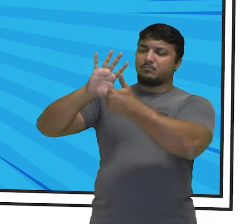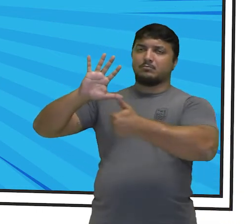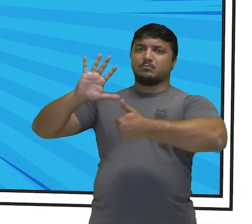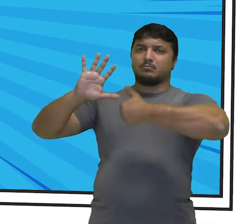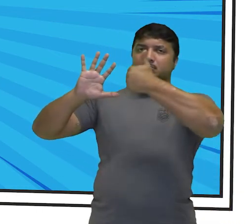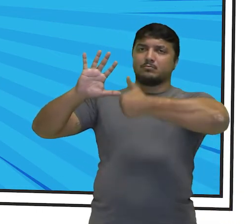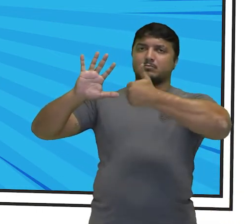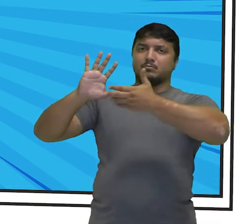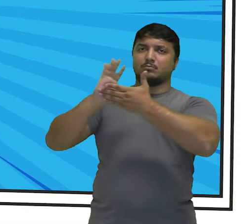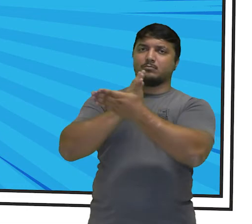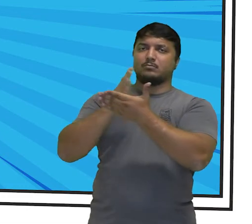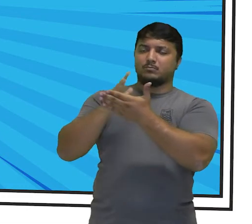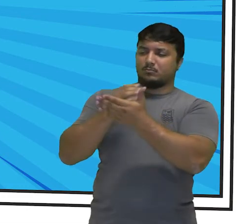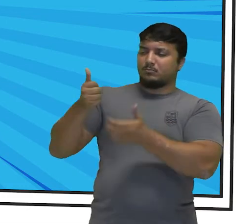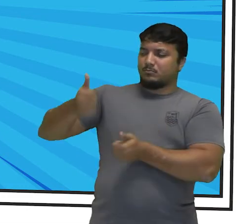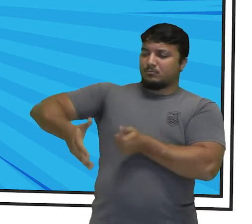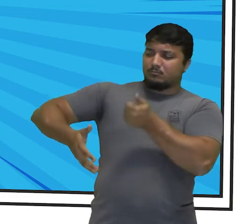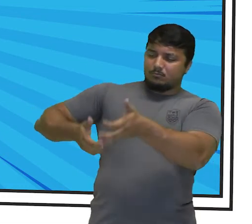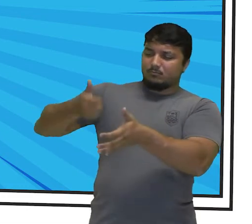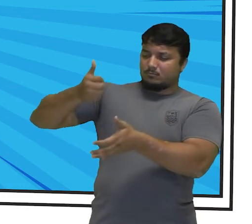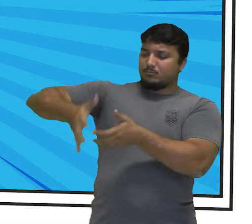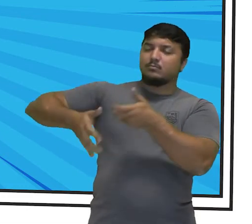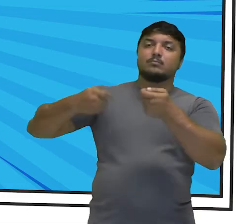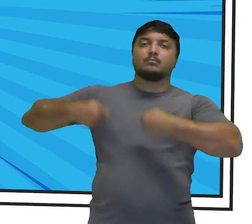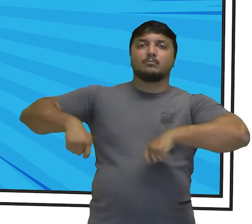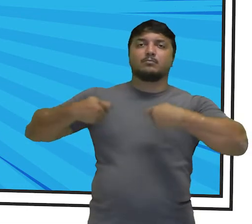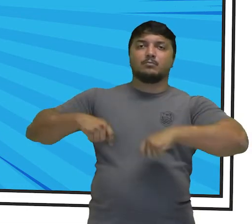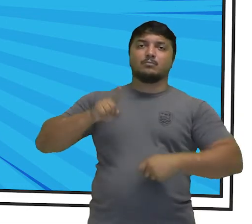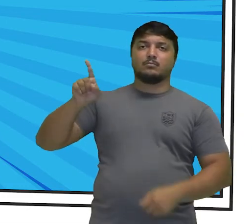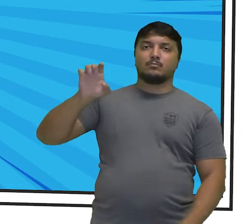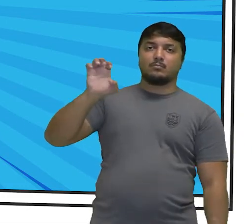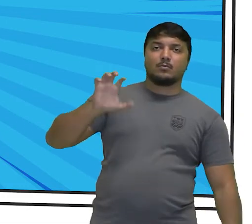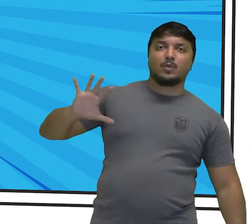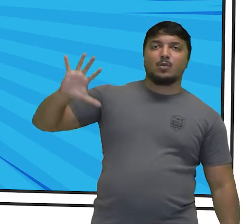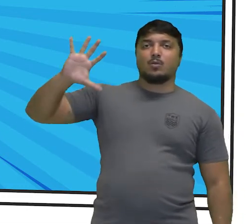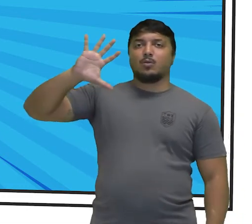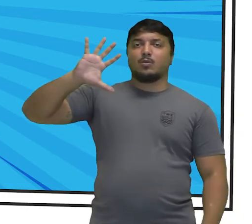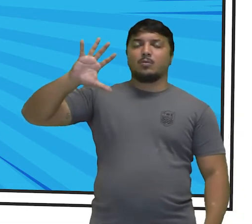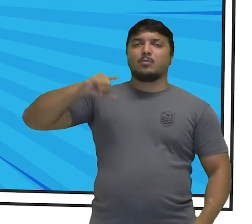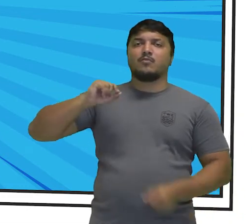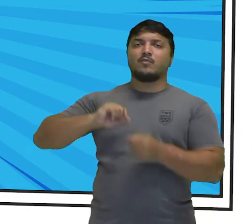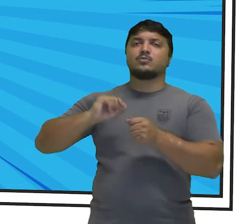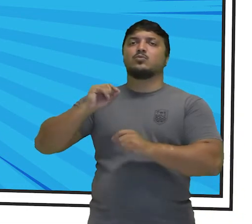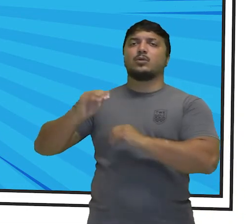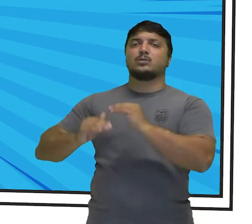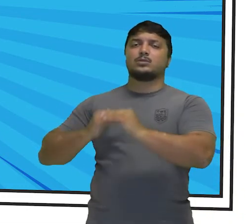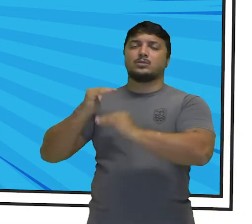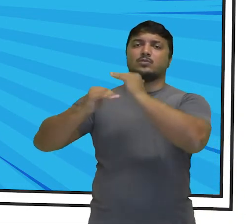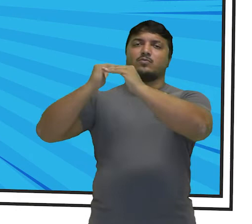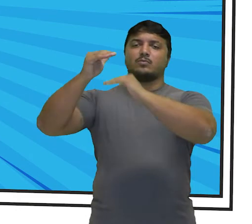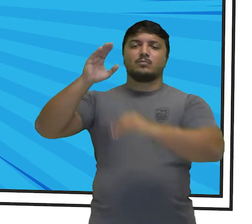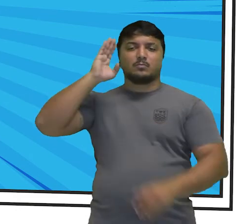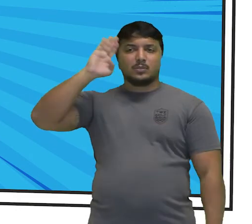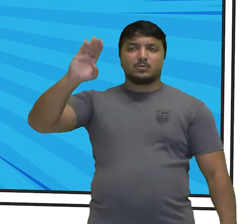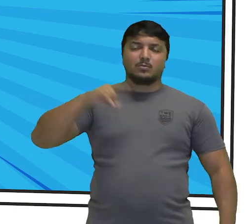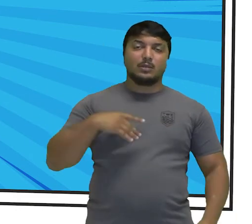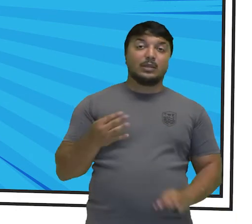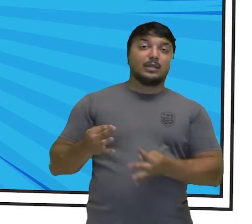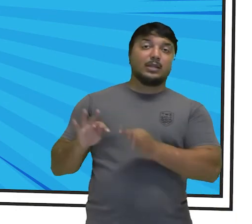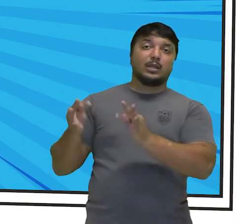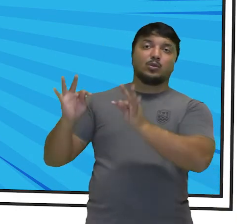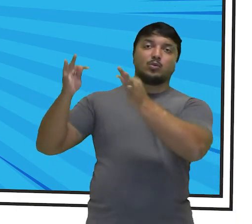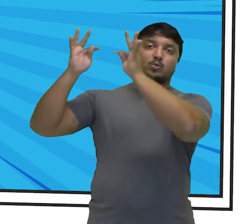em alguns tipos de investimento. As necessidades europeias começaram a fazer ela desenvolver, principalmente